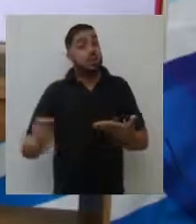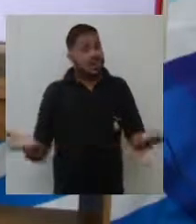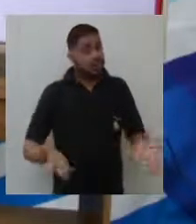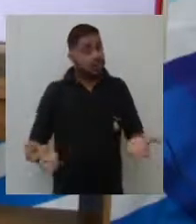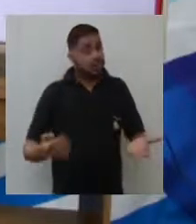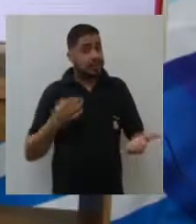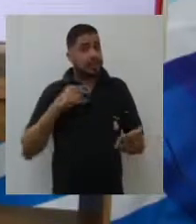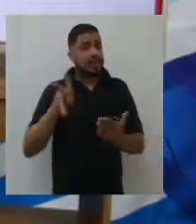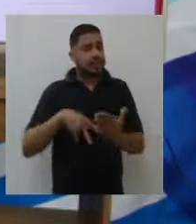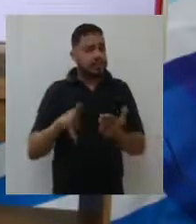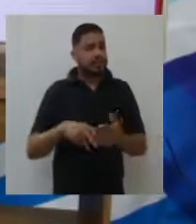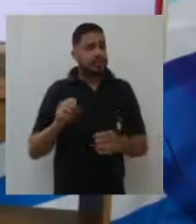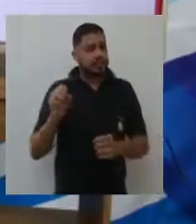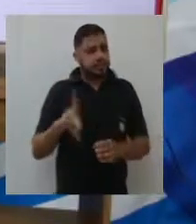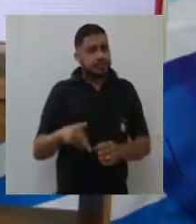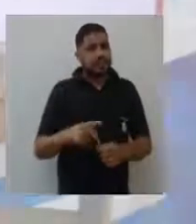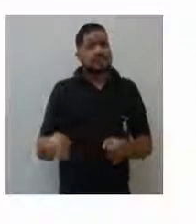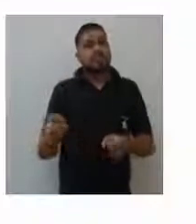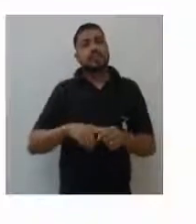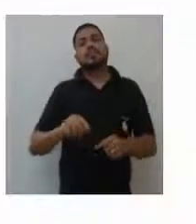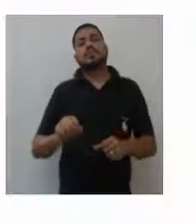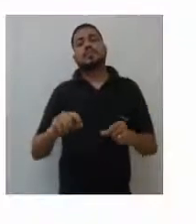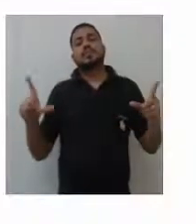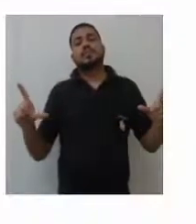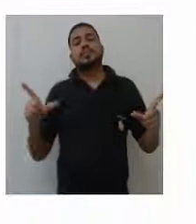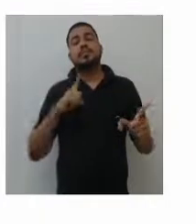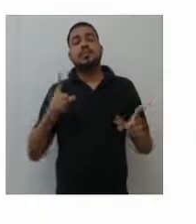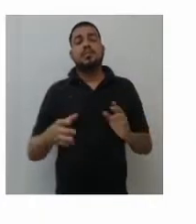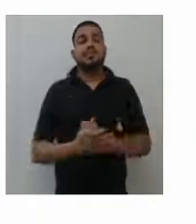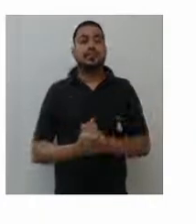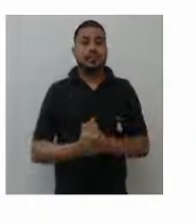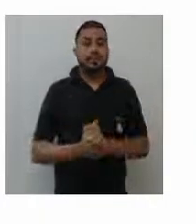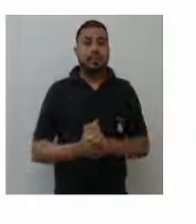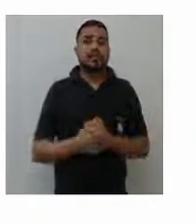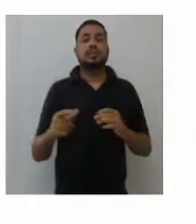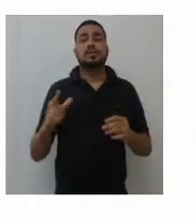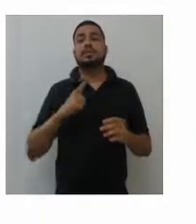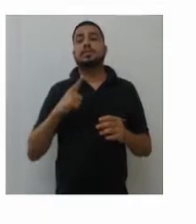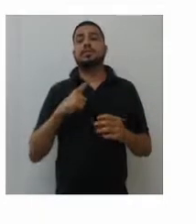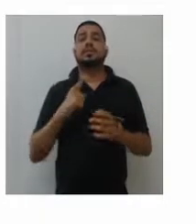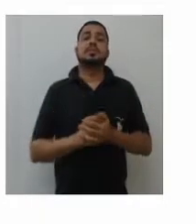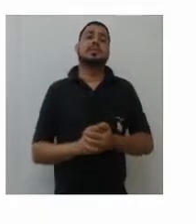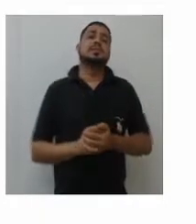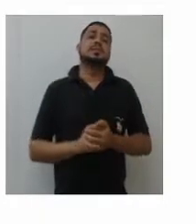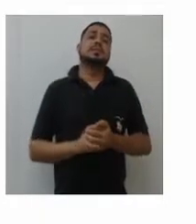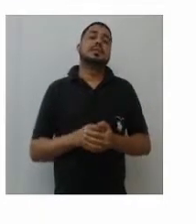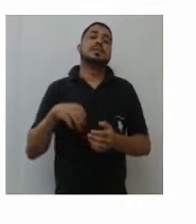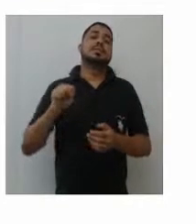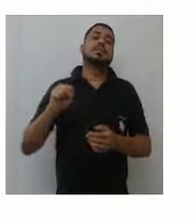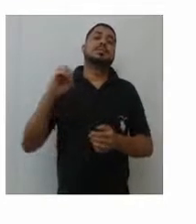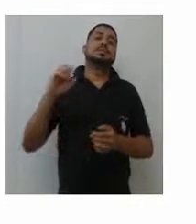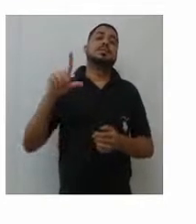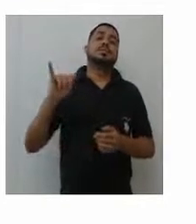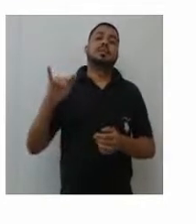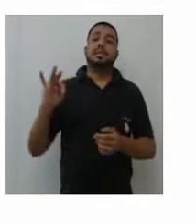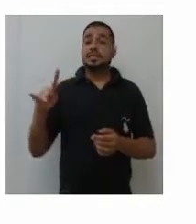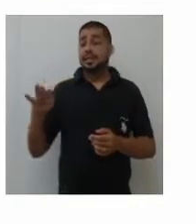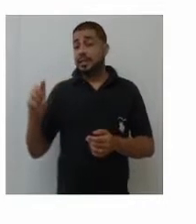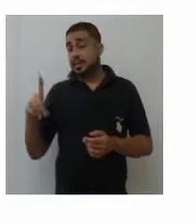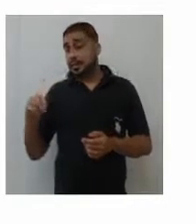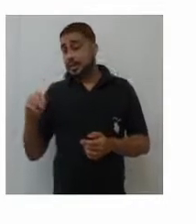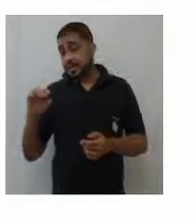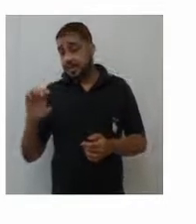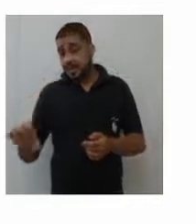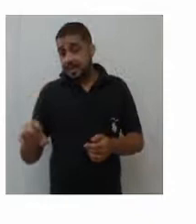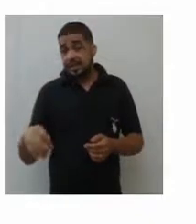fazer a leitura, tá? Voltando lá para o slide. O que é que nós temos aí? Ó, nós temos que a solubilidade do cloreto de sódio